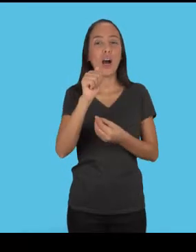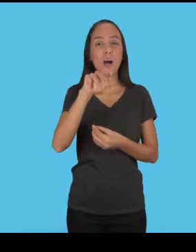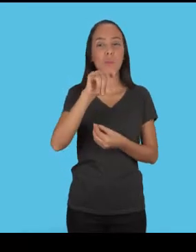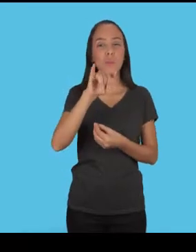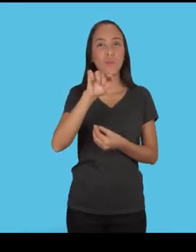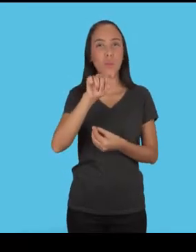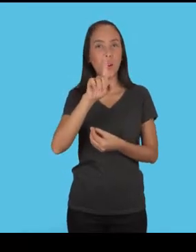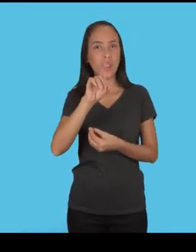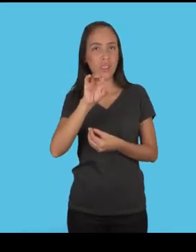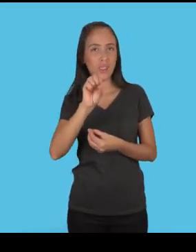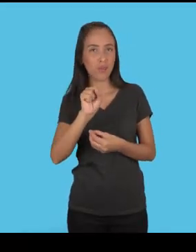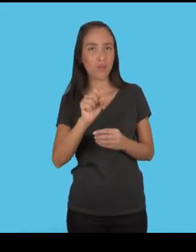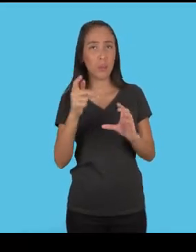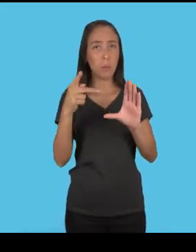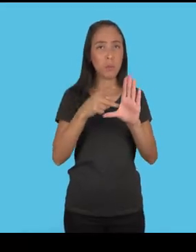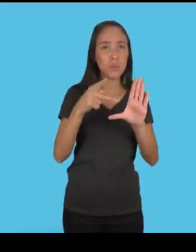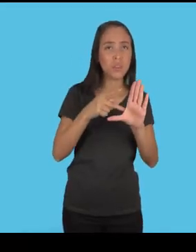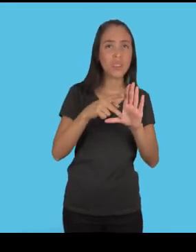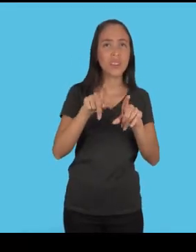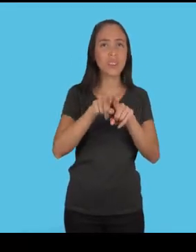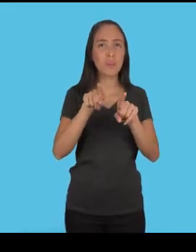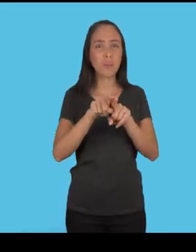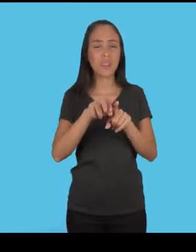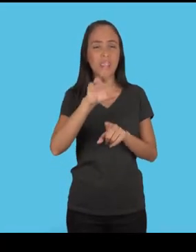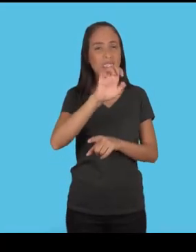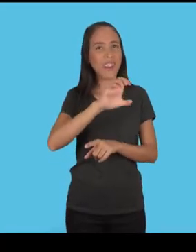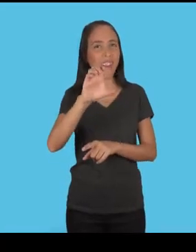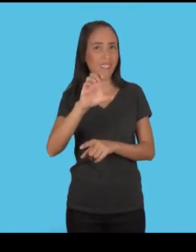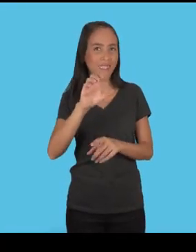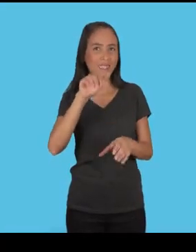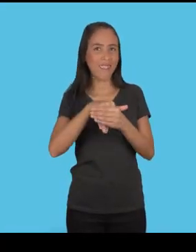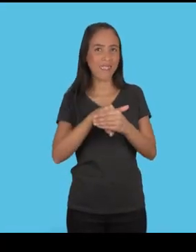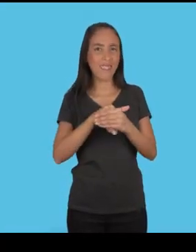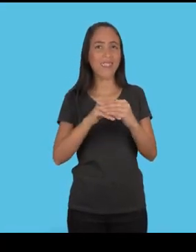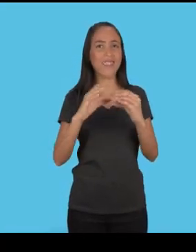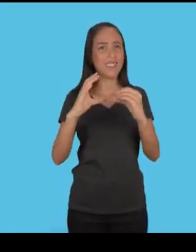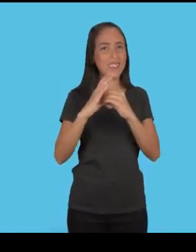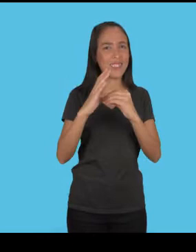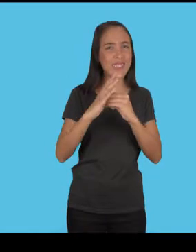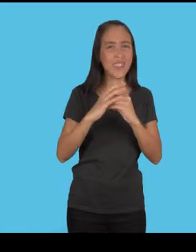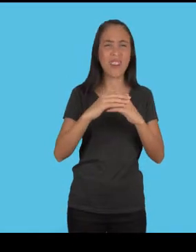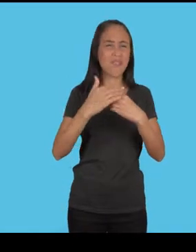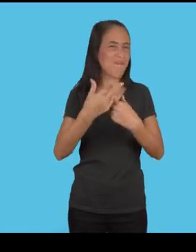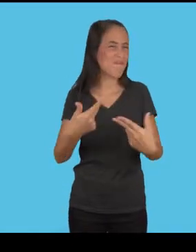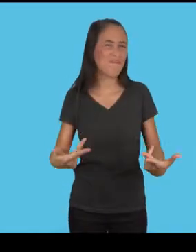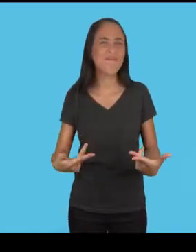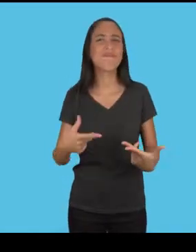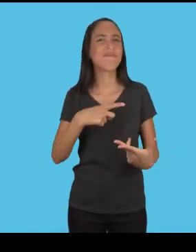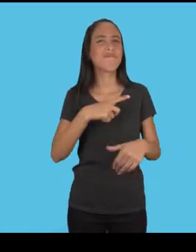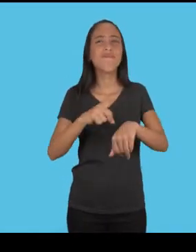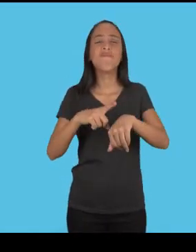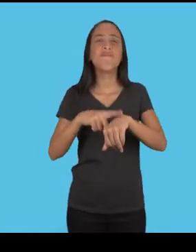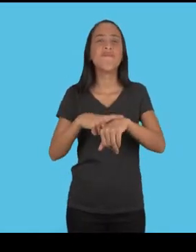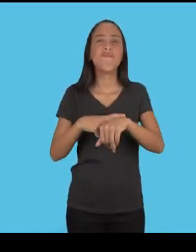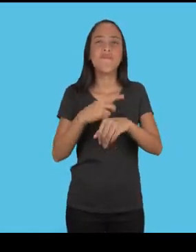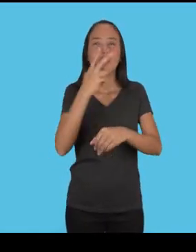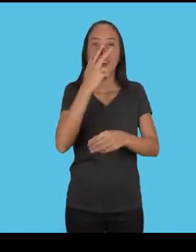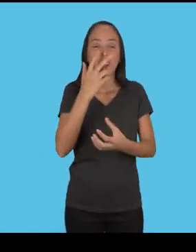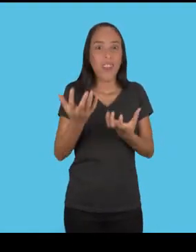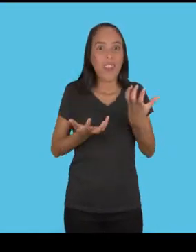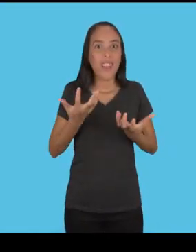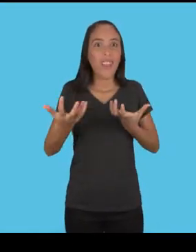nas proteínas, o retículo endoplasmático na célula, quer dizer, era um momento muito efervescente na Faculdade de